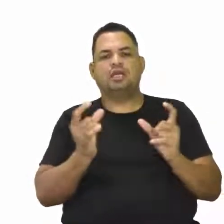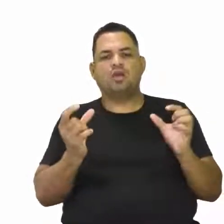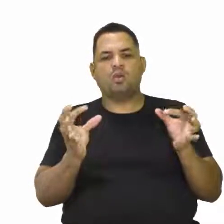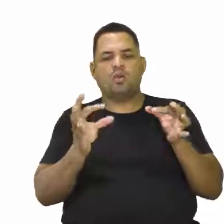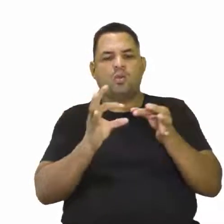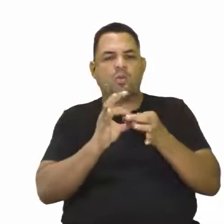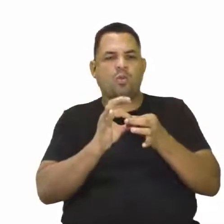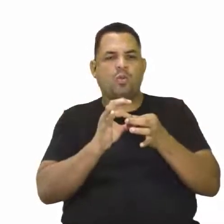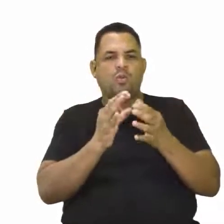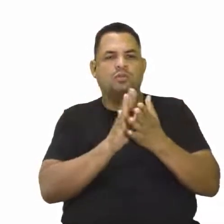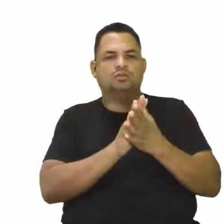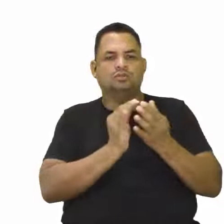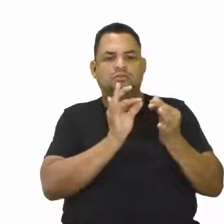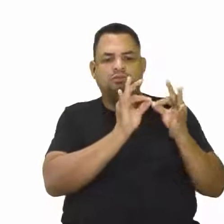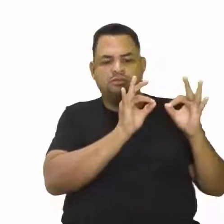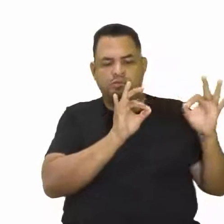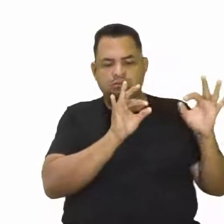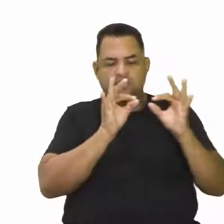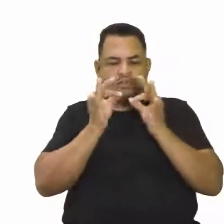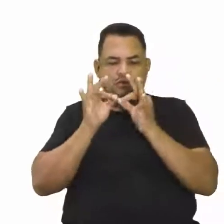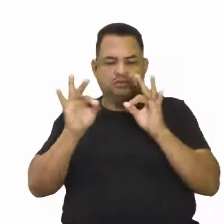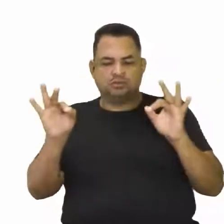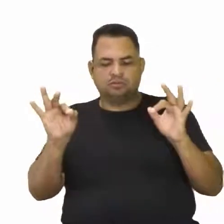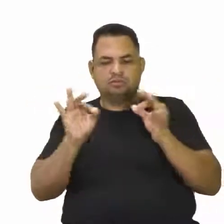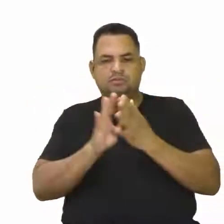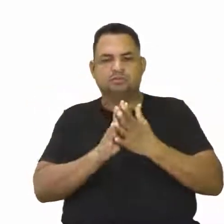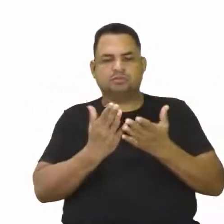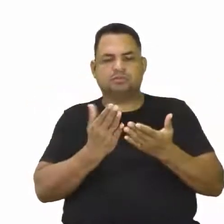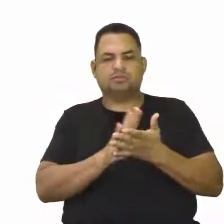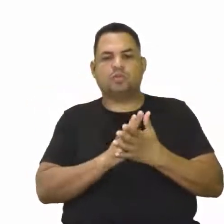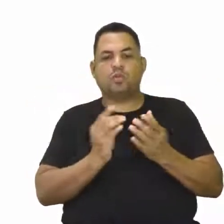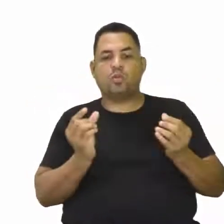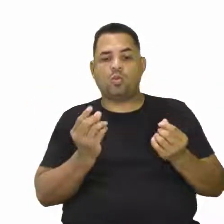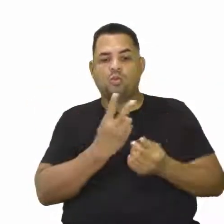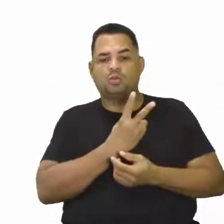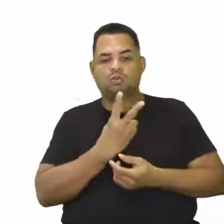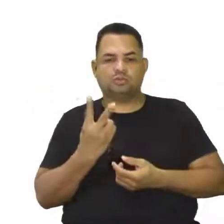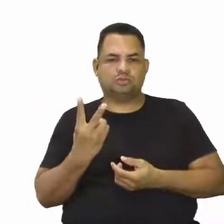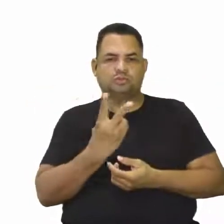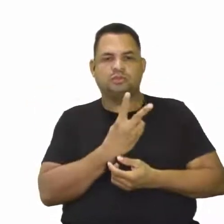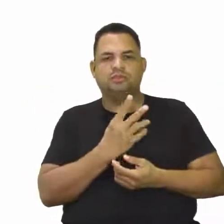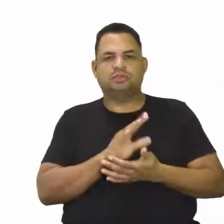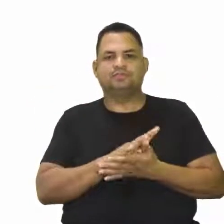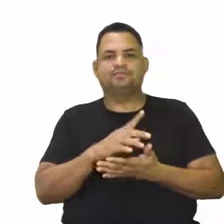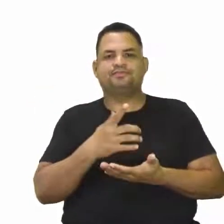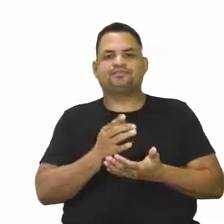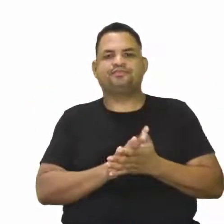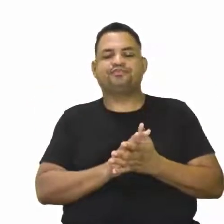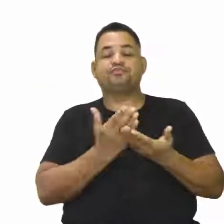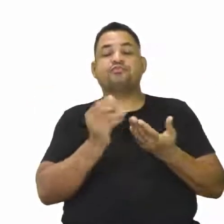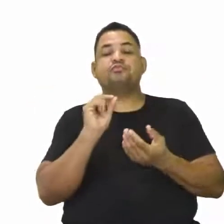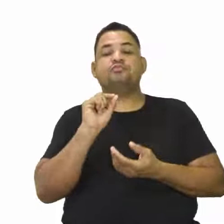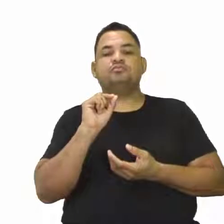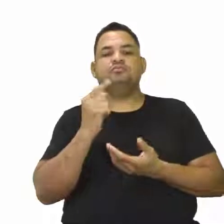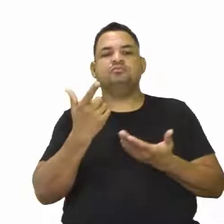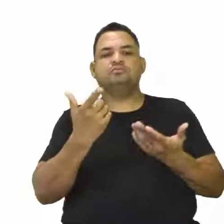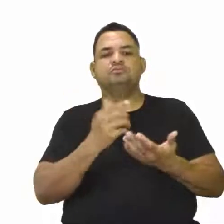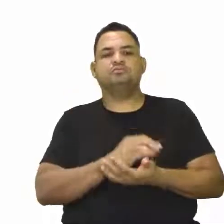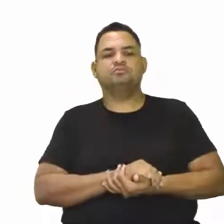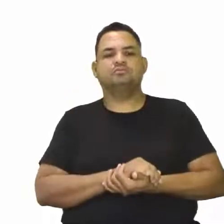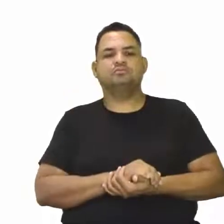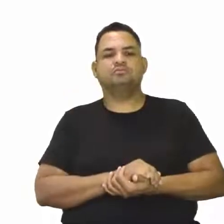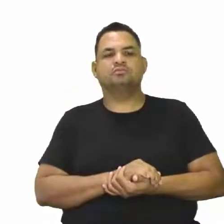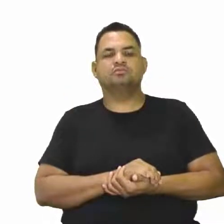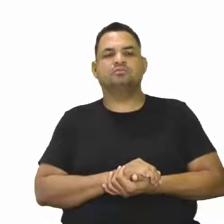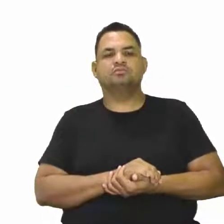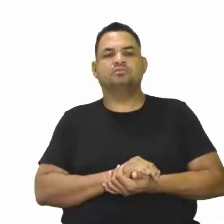aí orações coordenadas, um período composto por coordenação. O que é um período composto por coordenação?